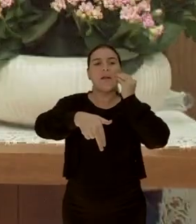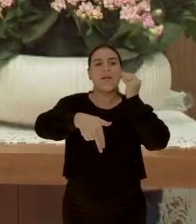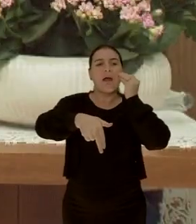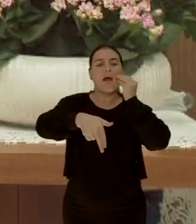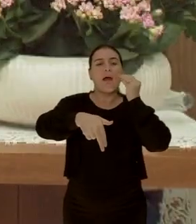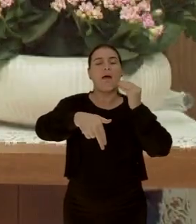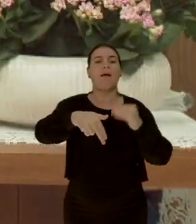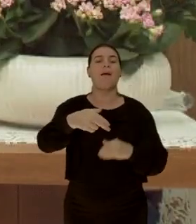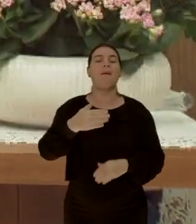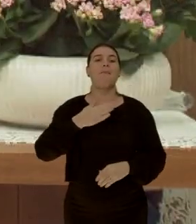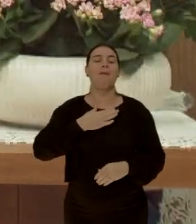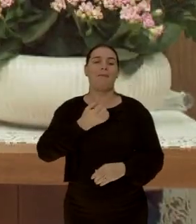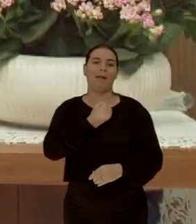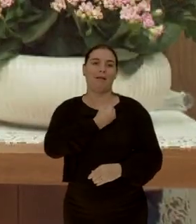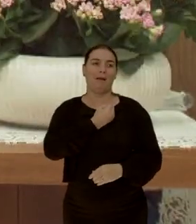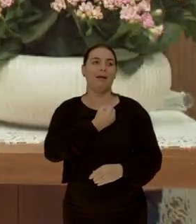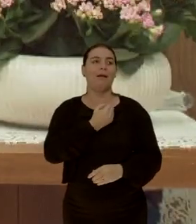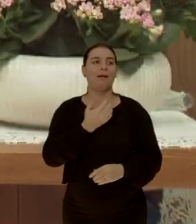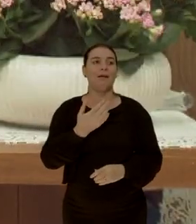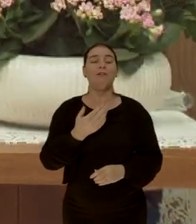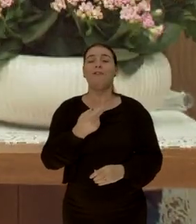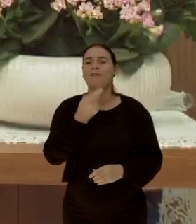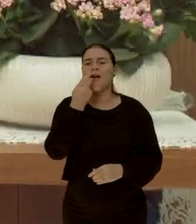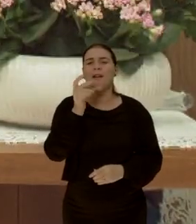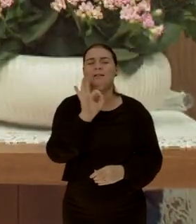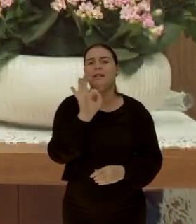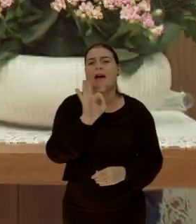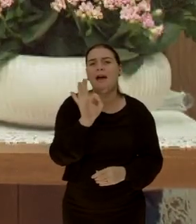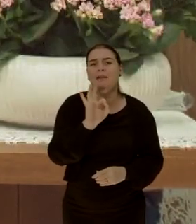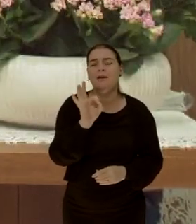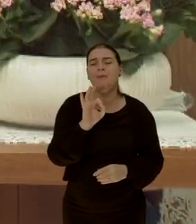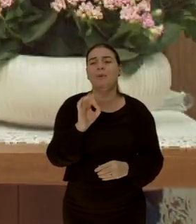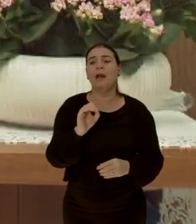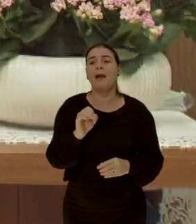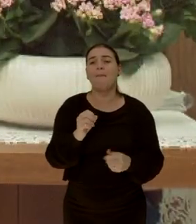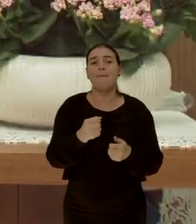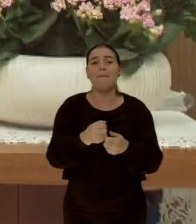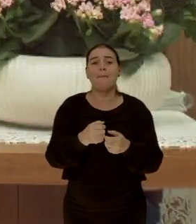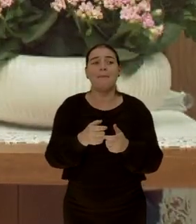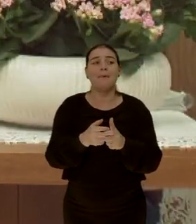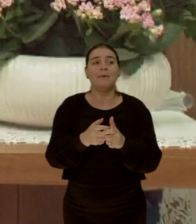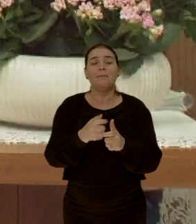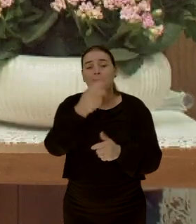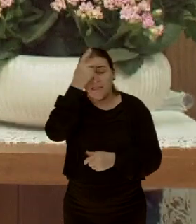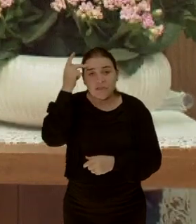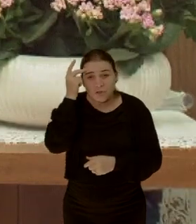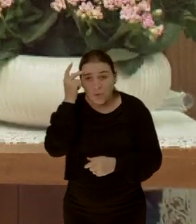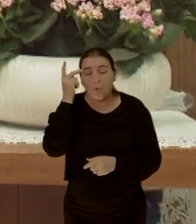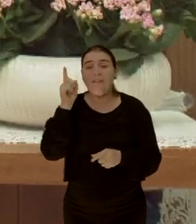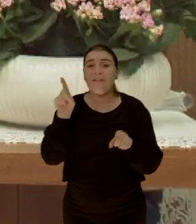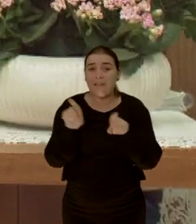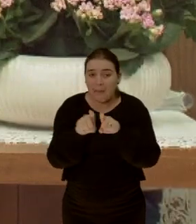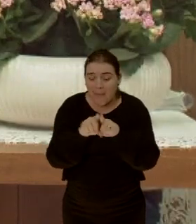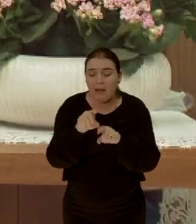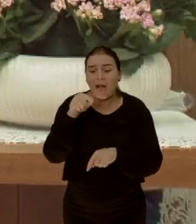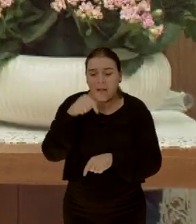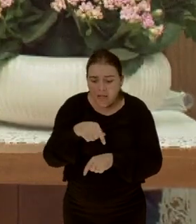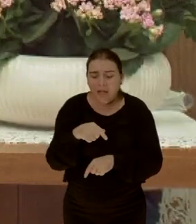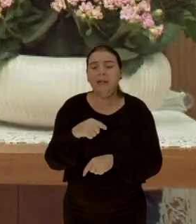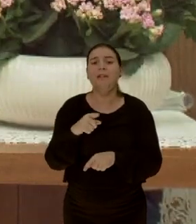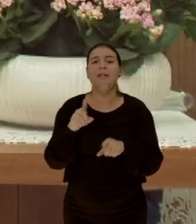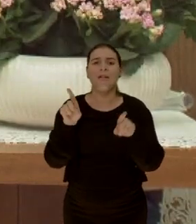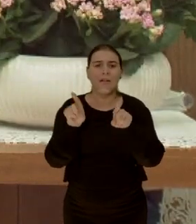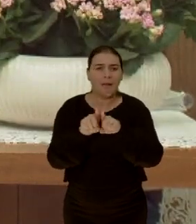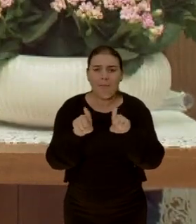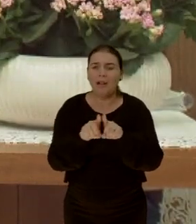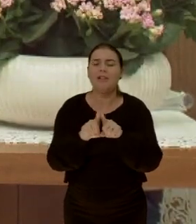isso. Não falamos com ninguém, porque também tantos que estão aqui passaram por dificuldades diversas também. É na